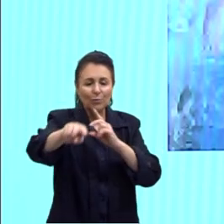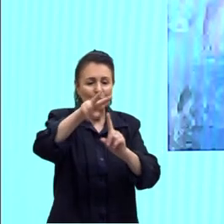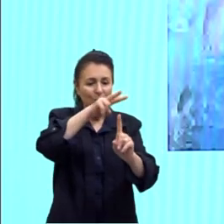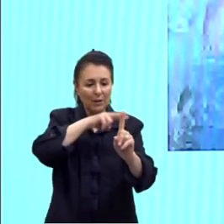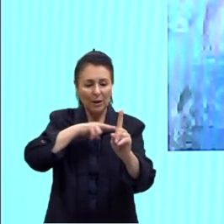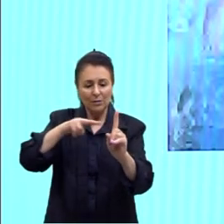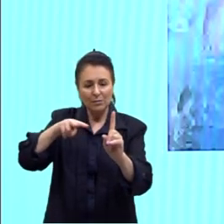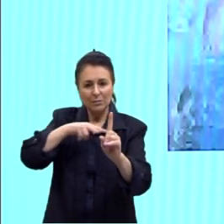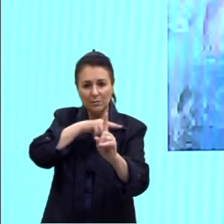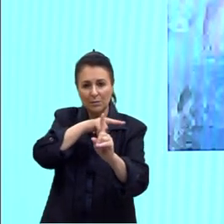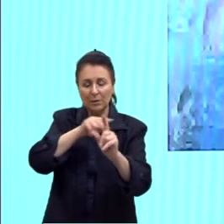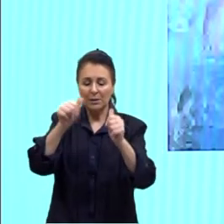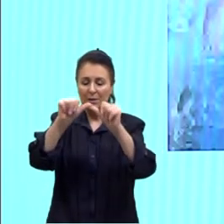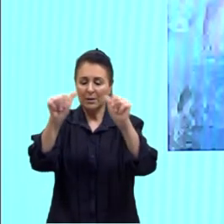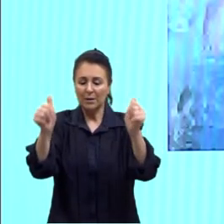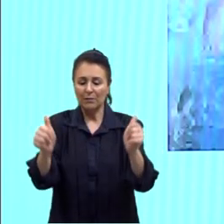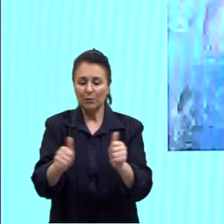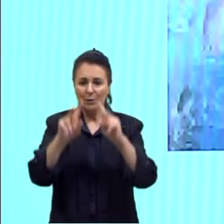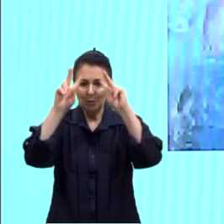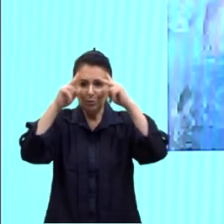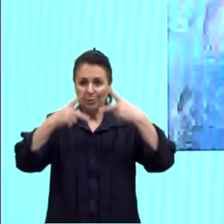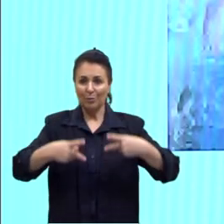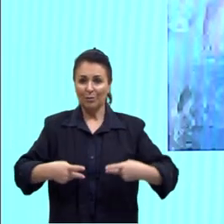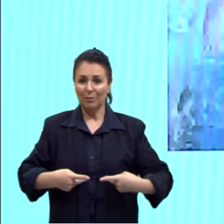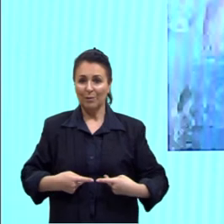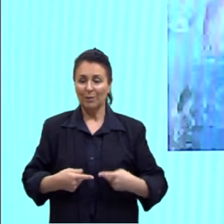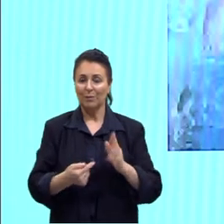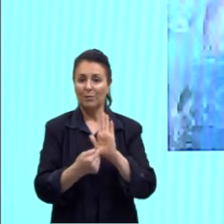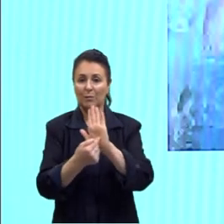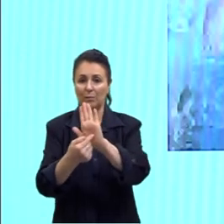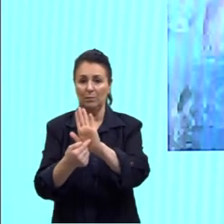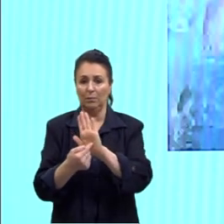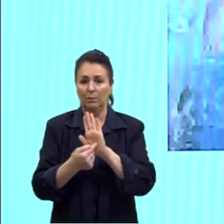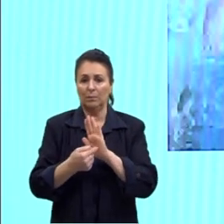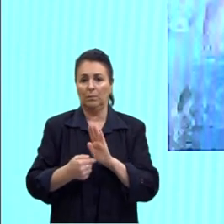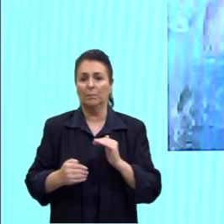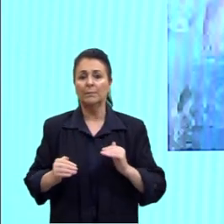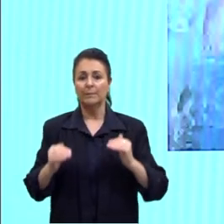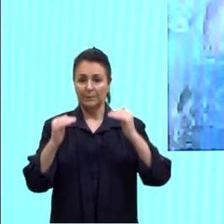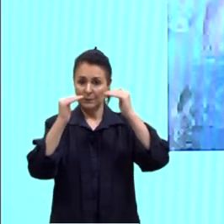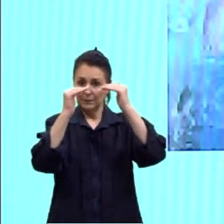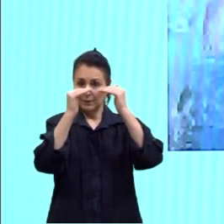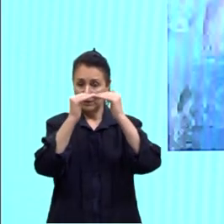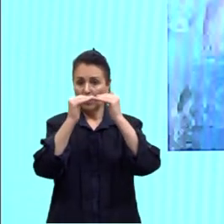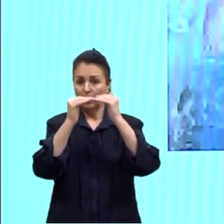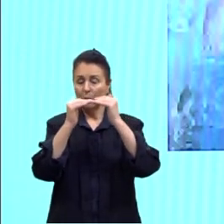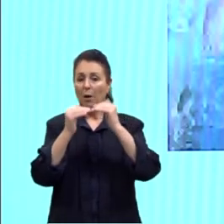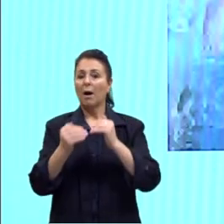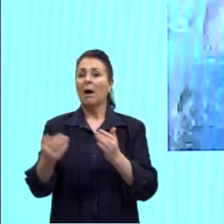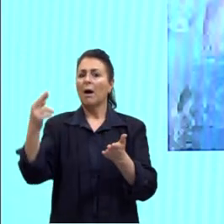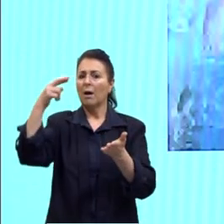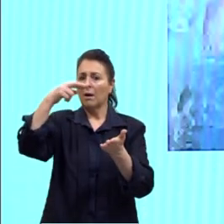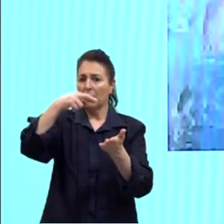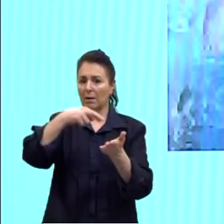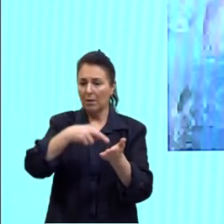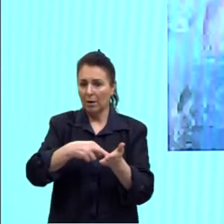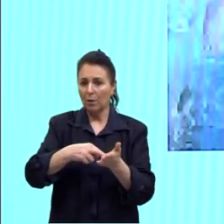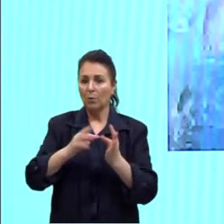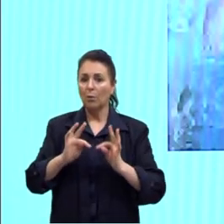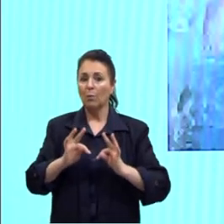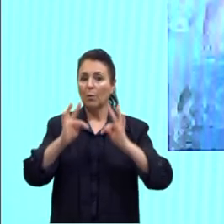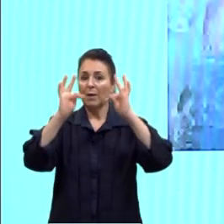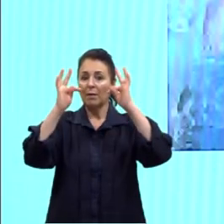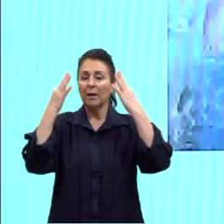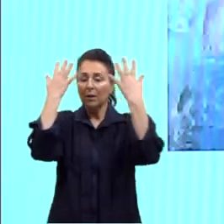Perspectiva da figura humana é retratada no padrão de Realismo com a técnica do